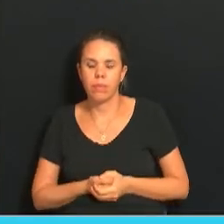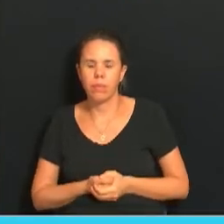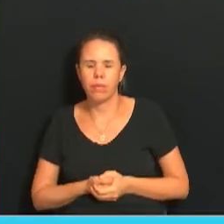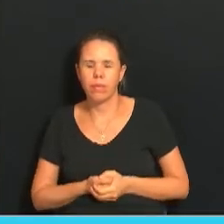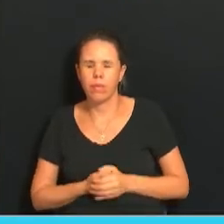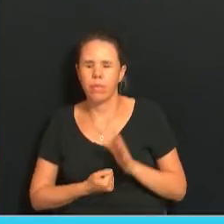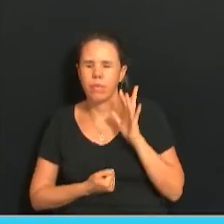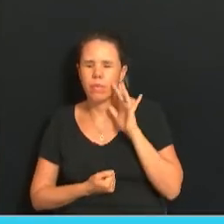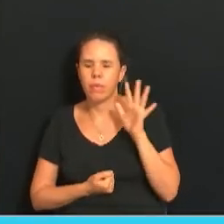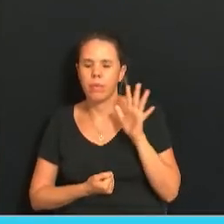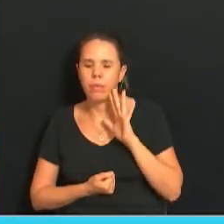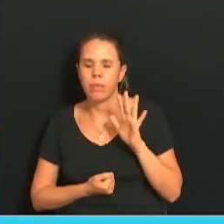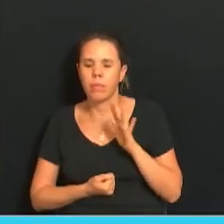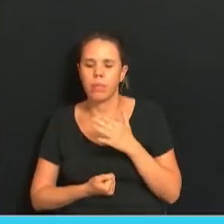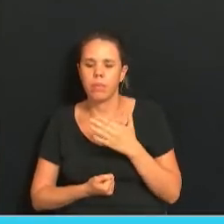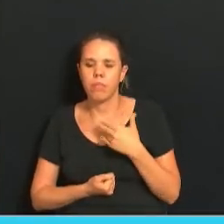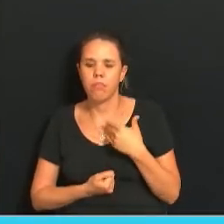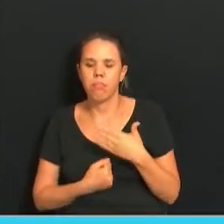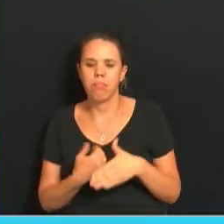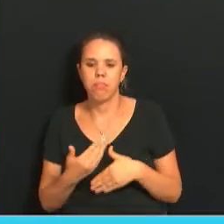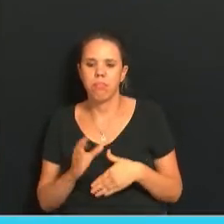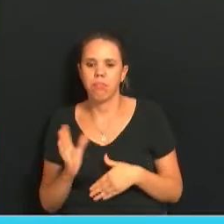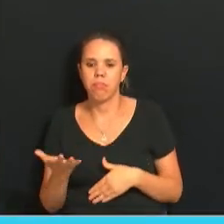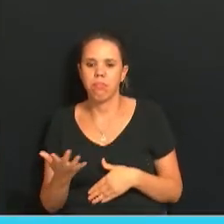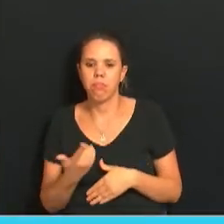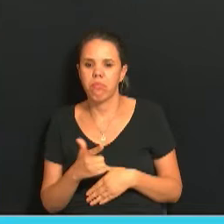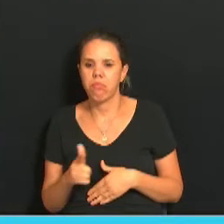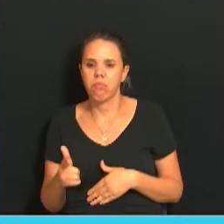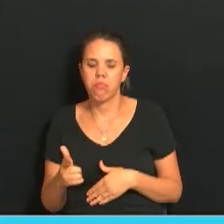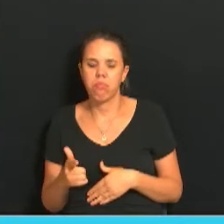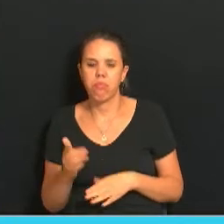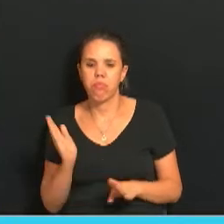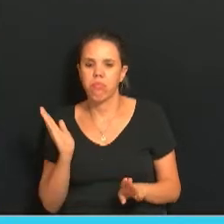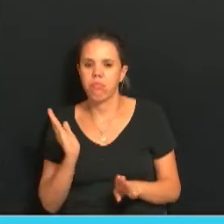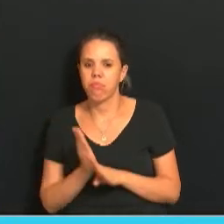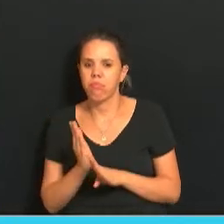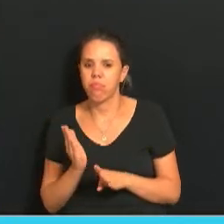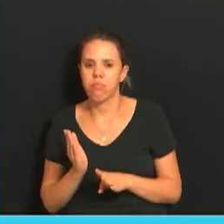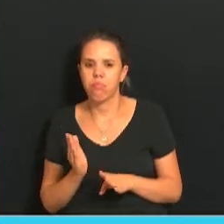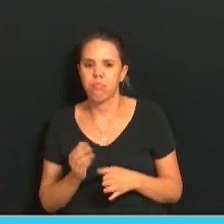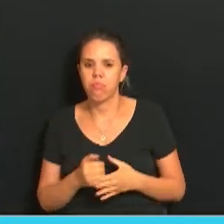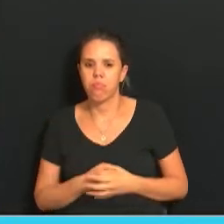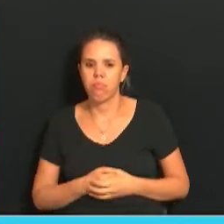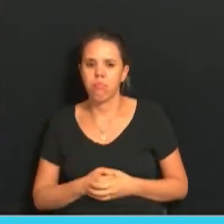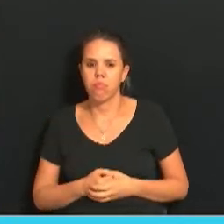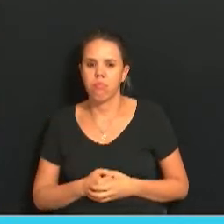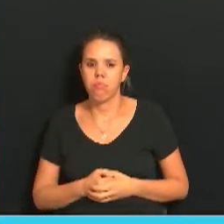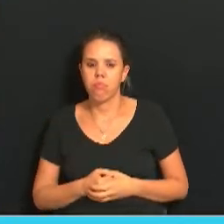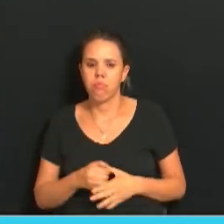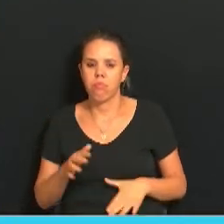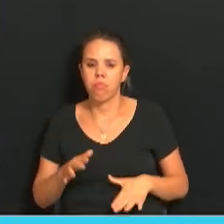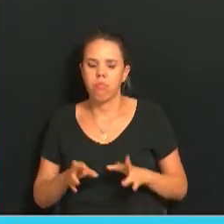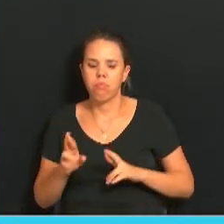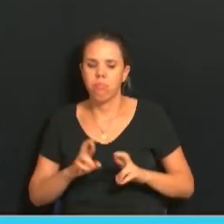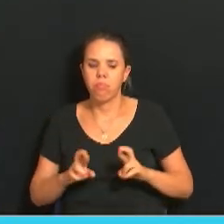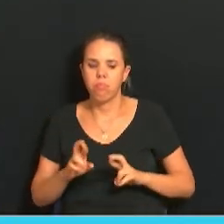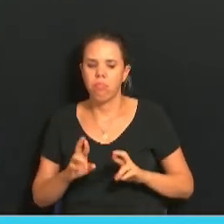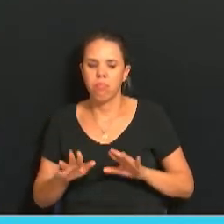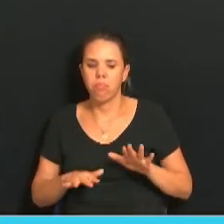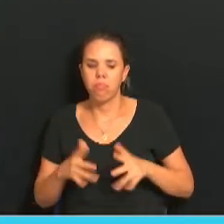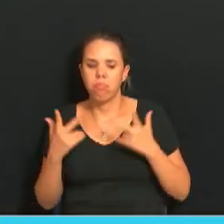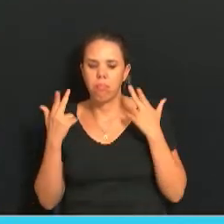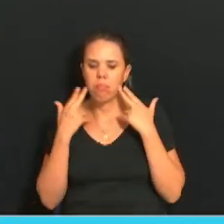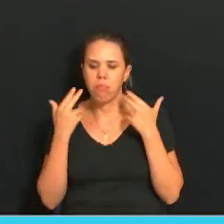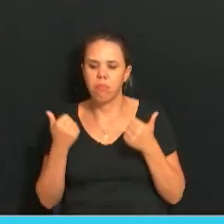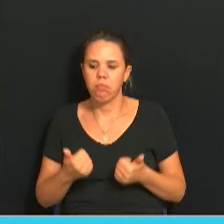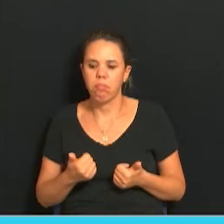imaginar, não é tão frequente assim, a gente não tem como rastreá-lo ativamente, ou seja, a gente não faz exames na população normal